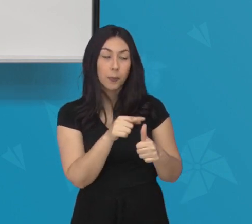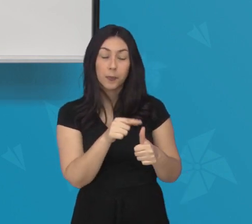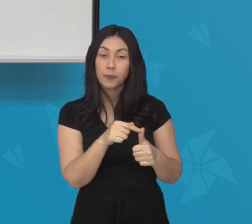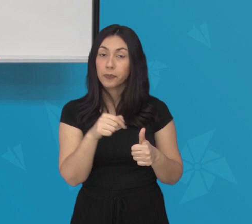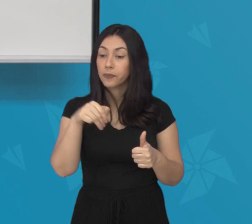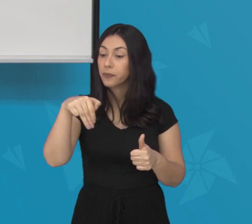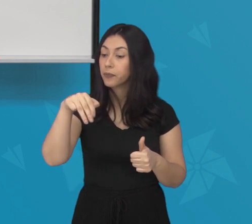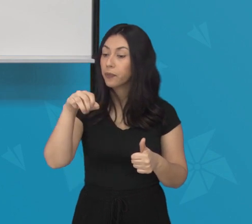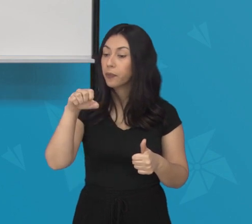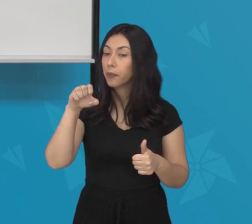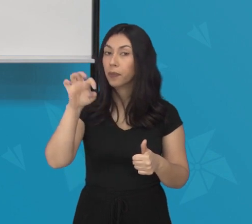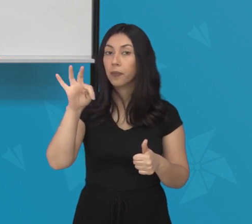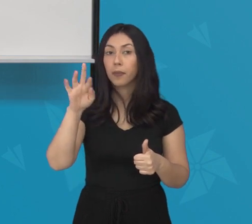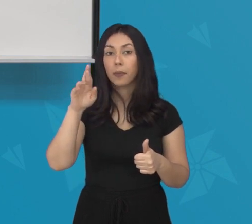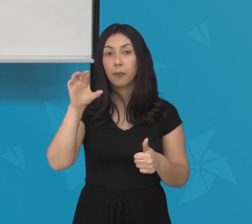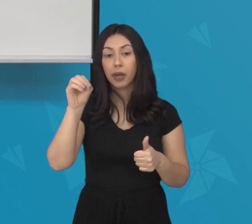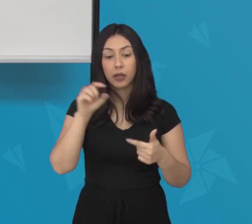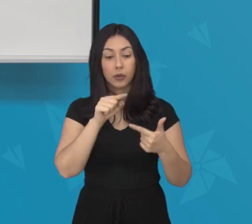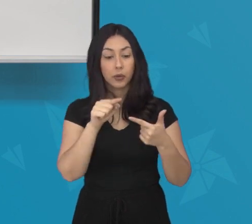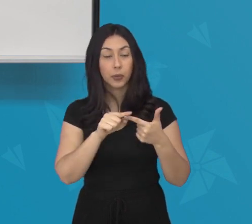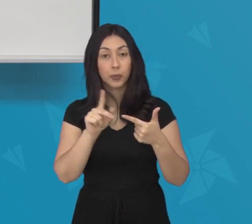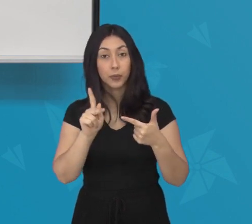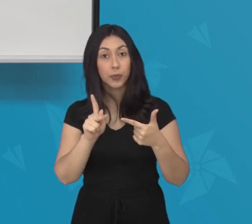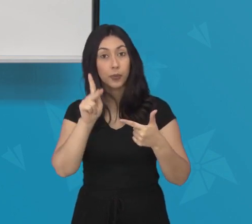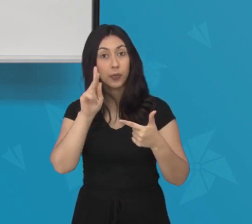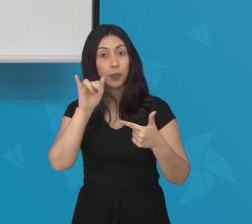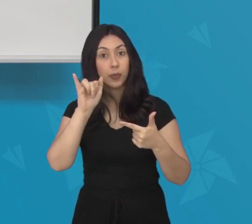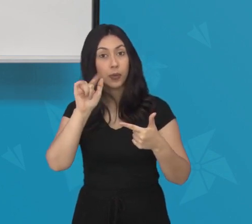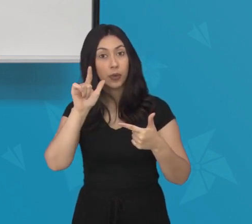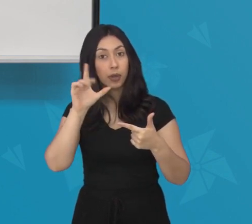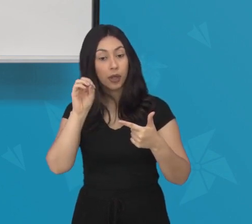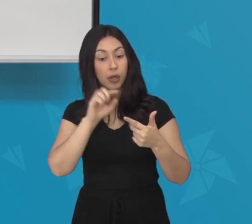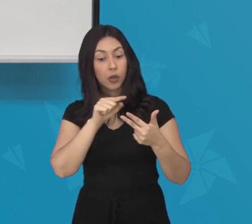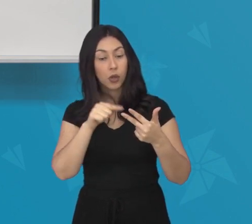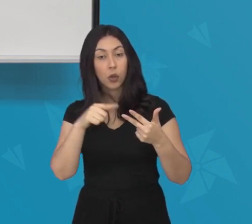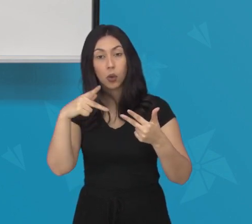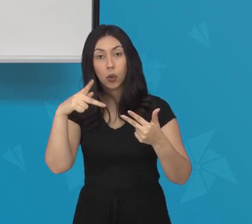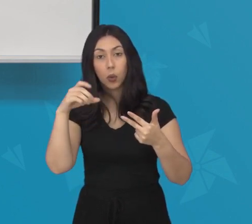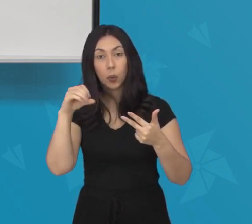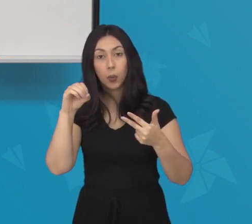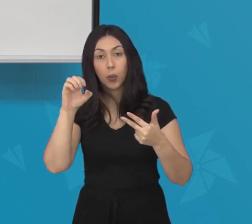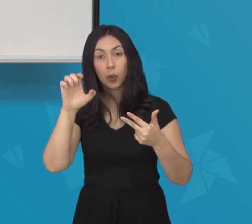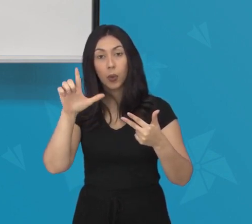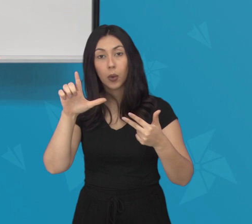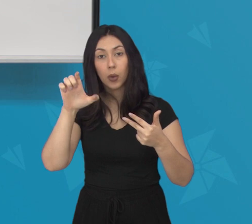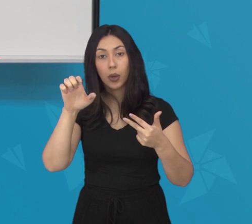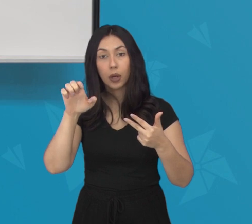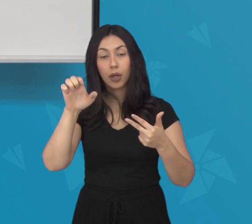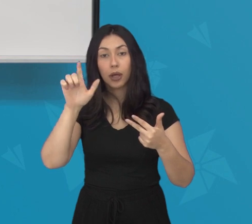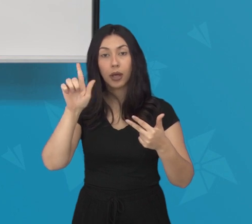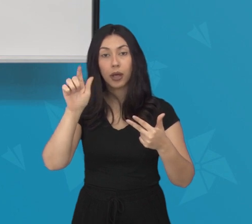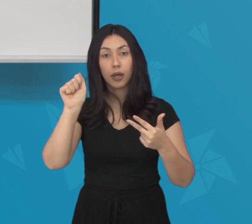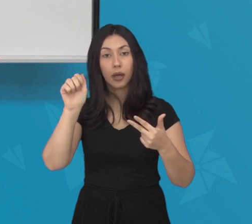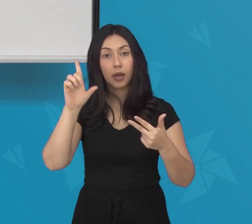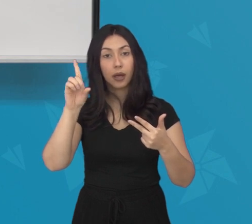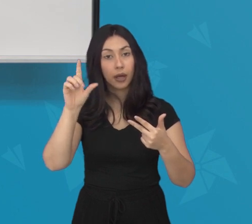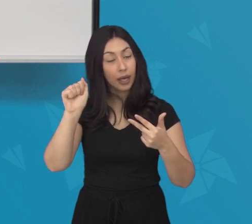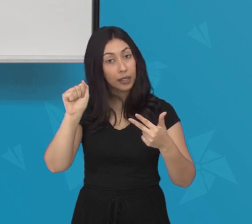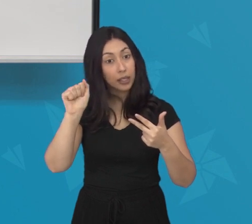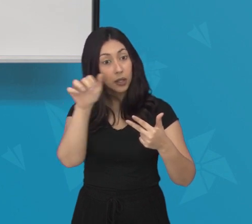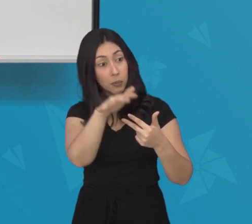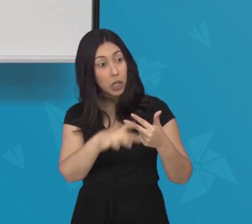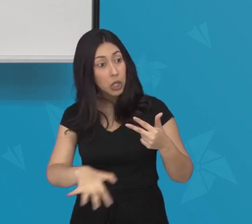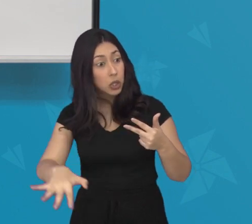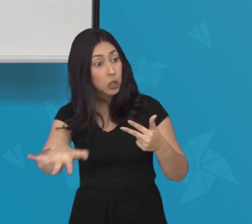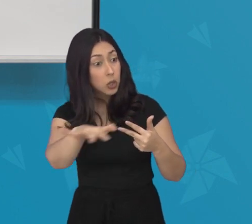padrão, o quilo padrão, existe a polegada padrão, para que todas as pessoas de todos os povos